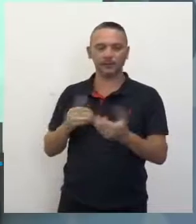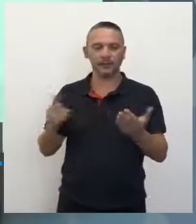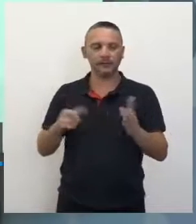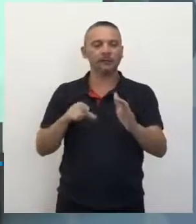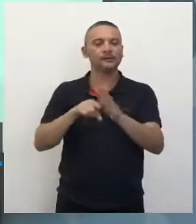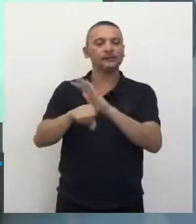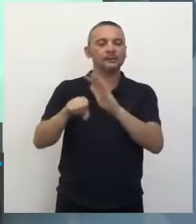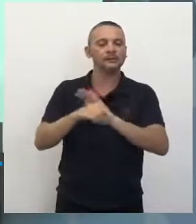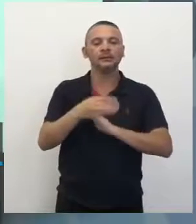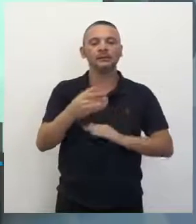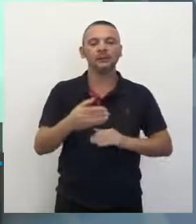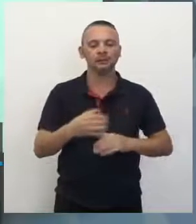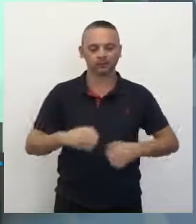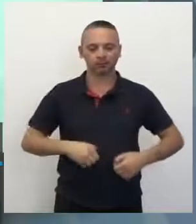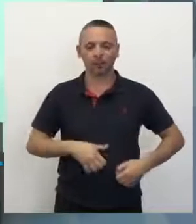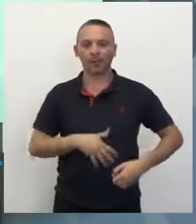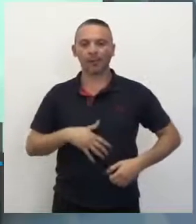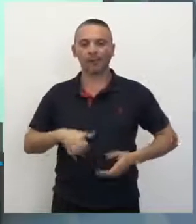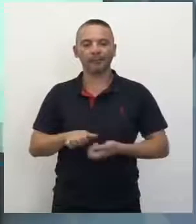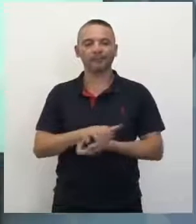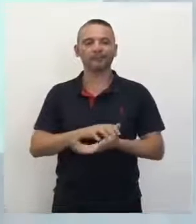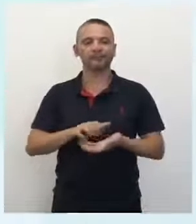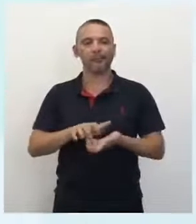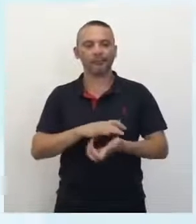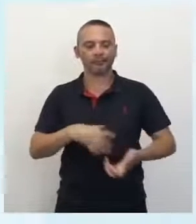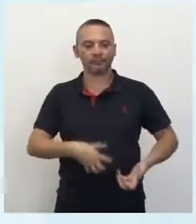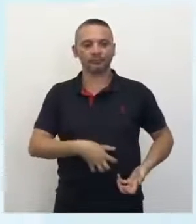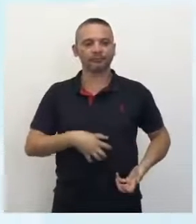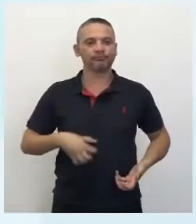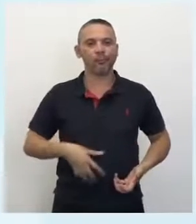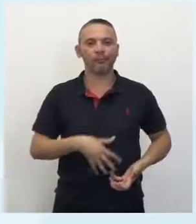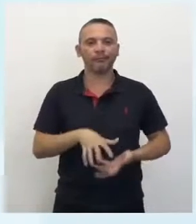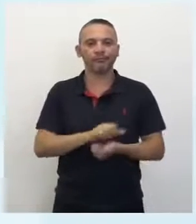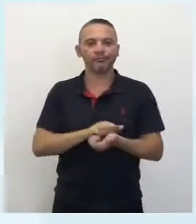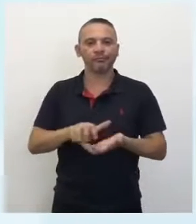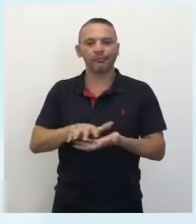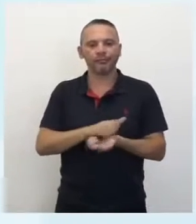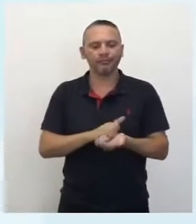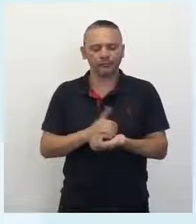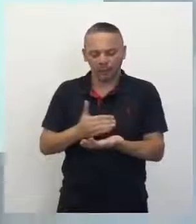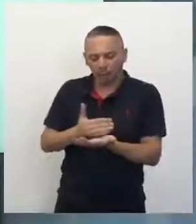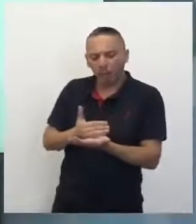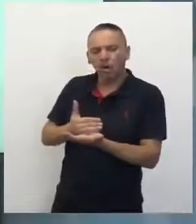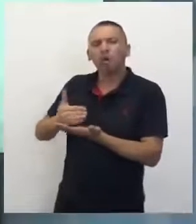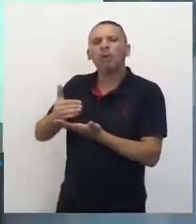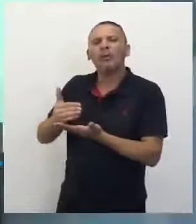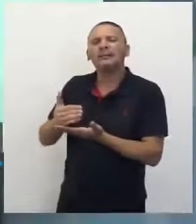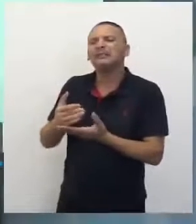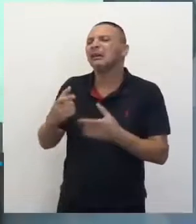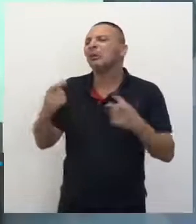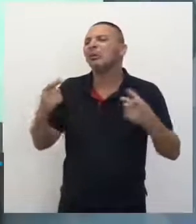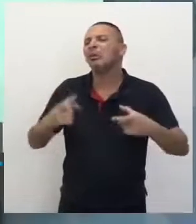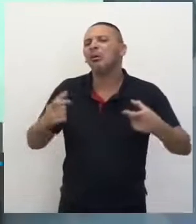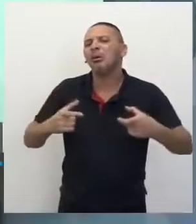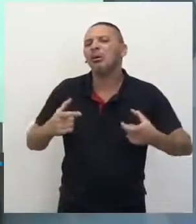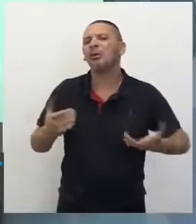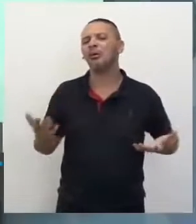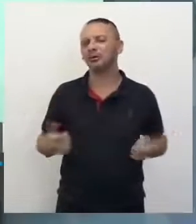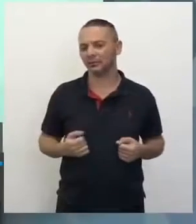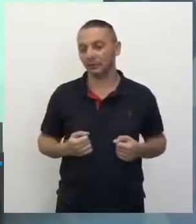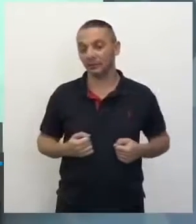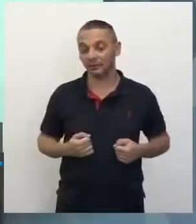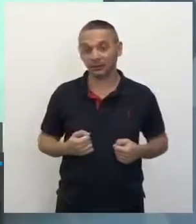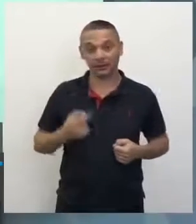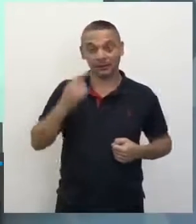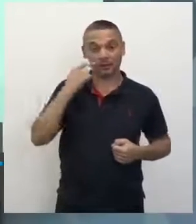saber agora a digestão. Onde ela ocorre? Eu quero saber. Onde será que começa a digestão? Onde ocorre a digestão? E para